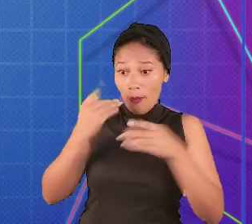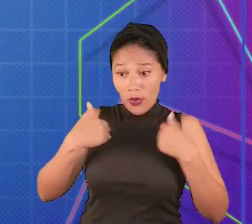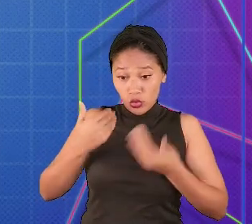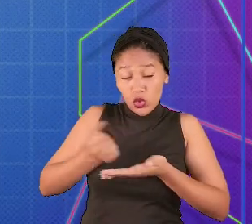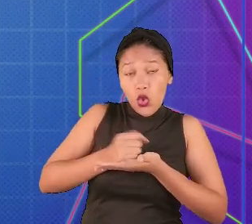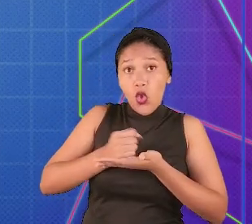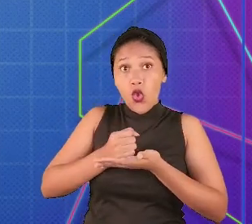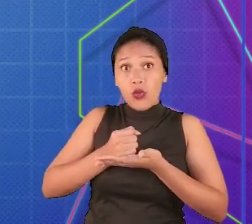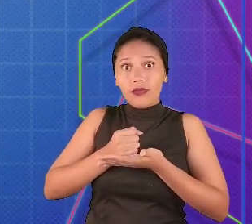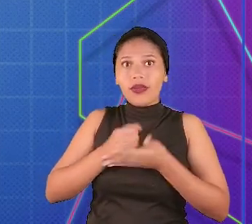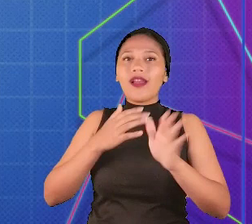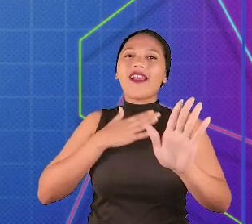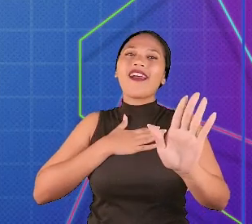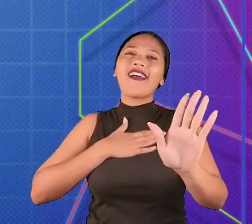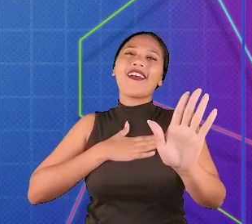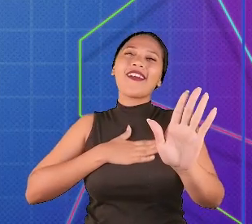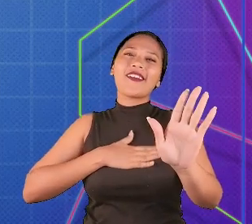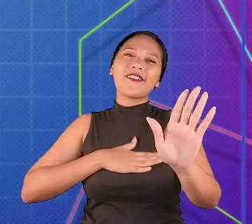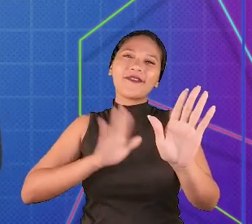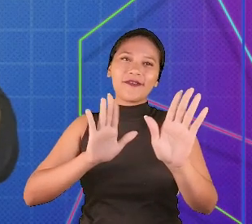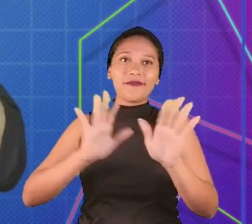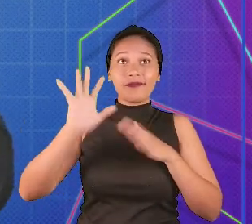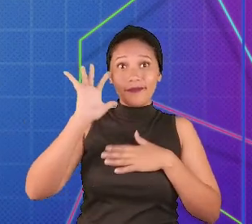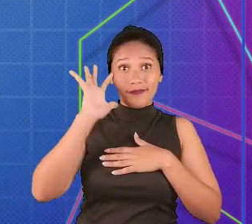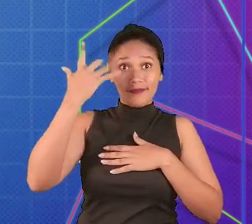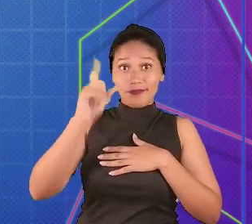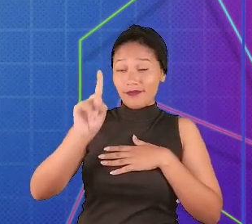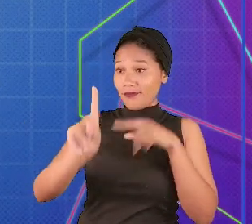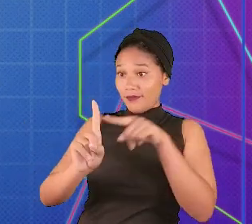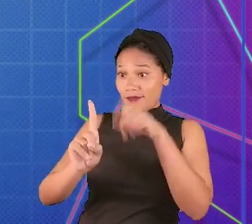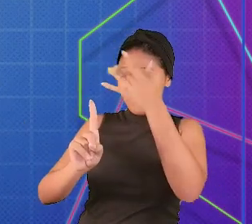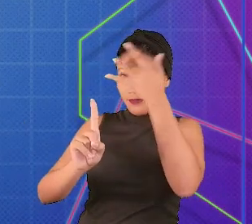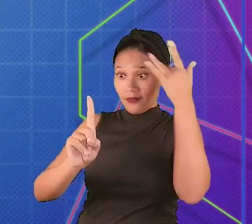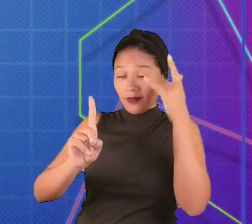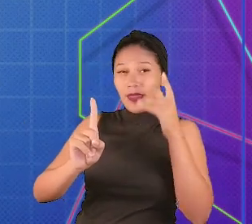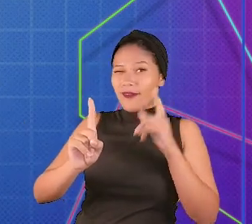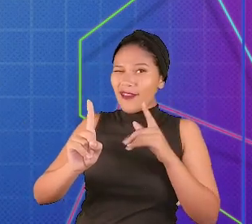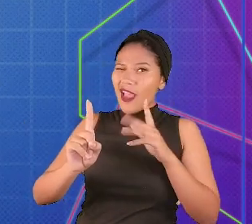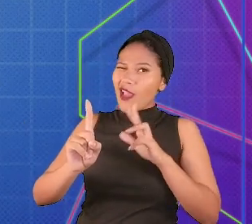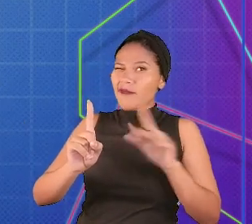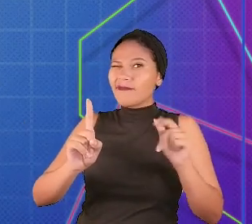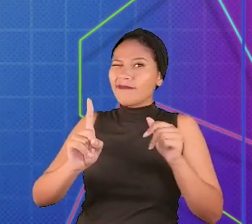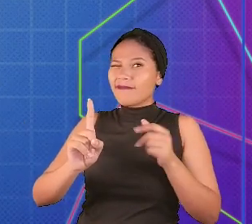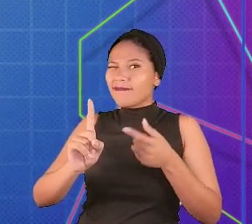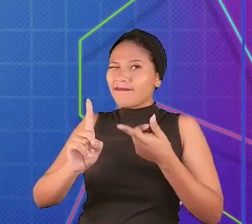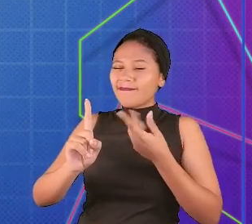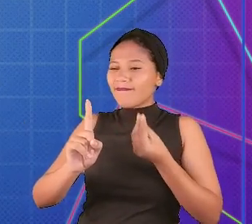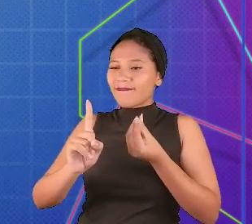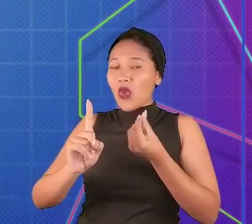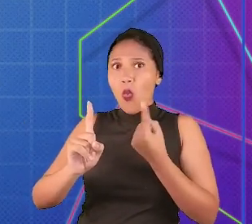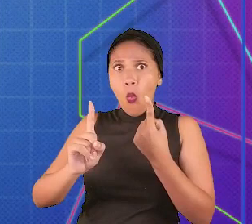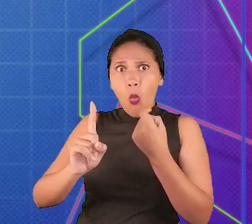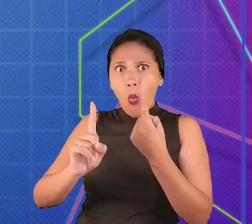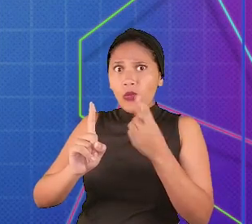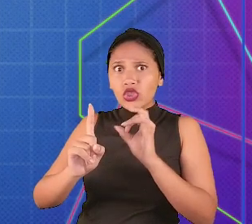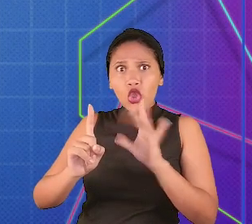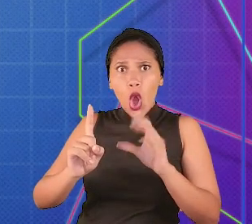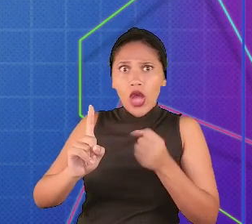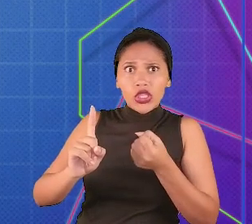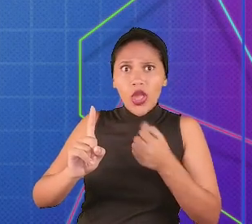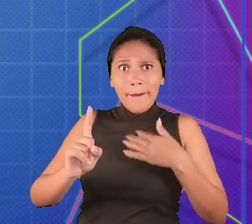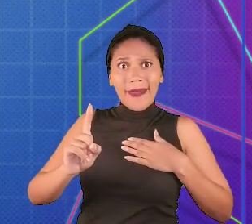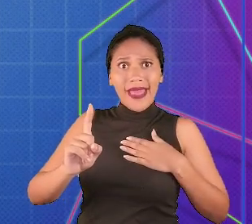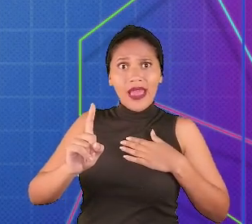descubram o meu jogo? Mas calma, definir um cliente ideal não significa que essa seria a única pessoa a jogar o seu jogo.